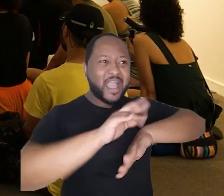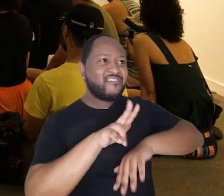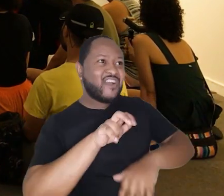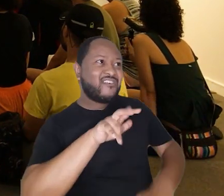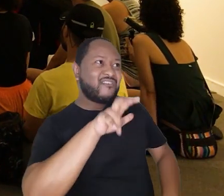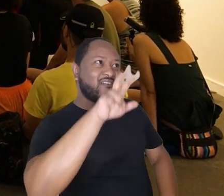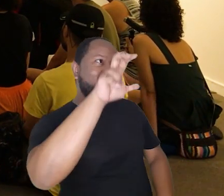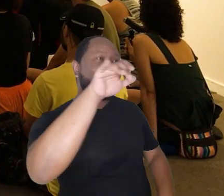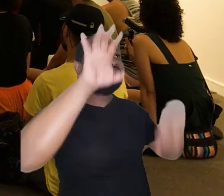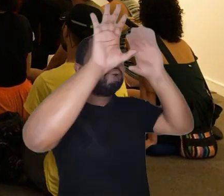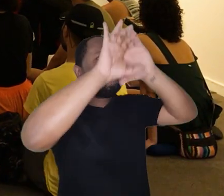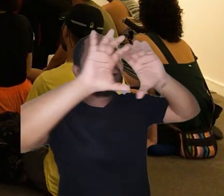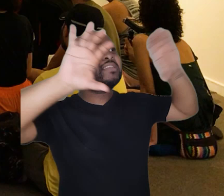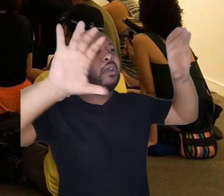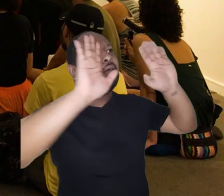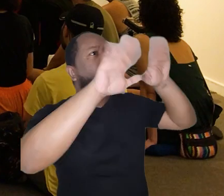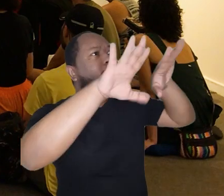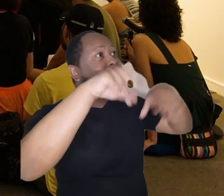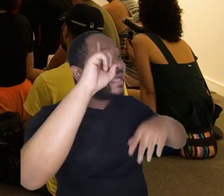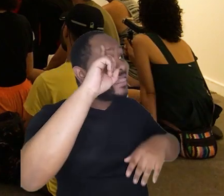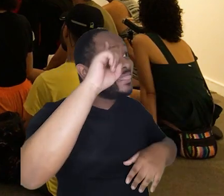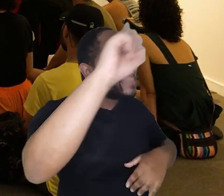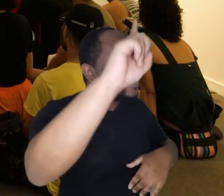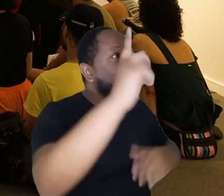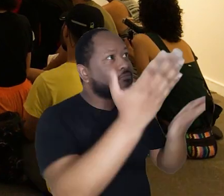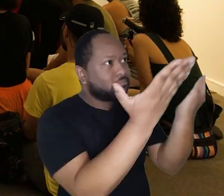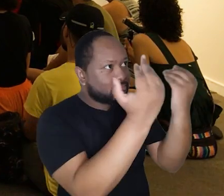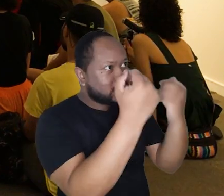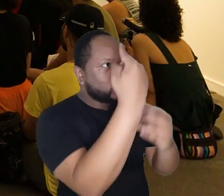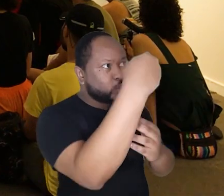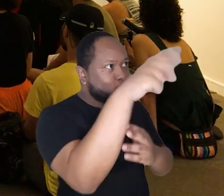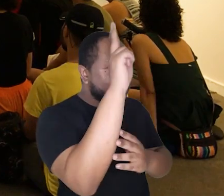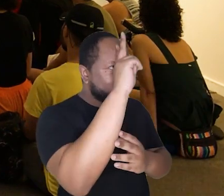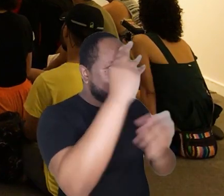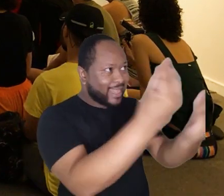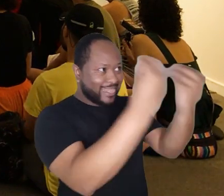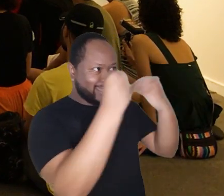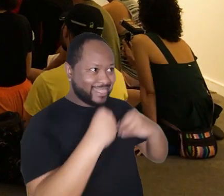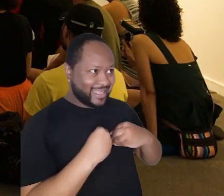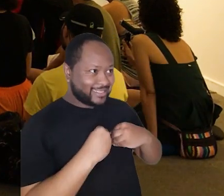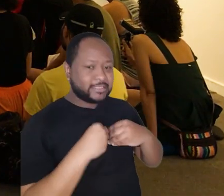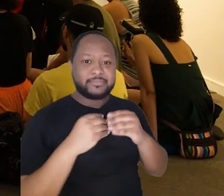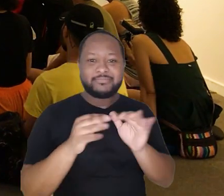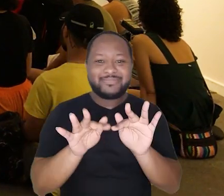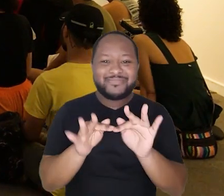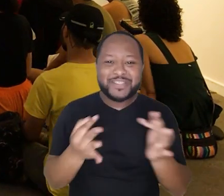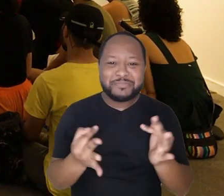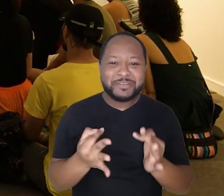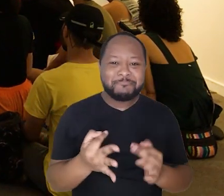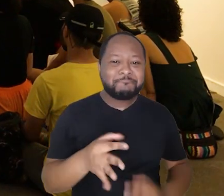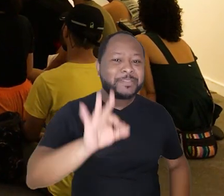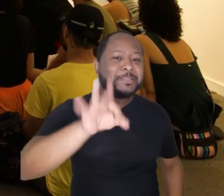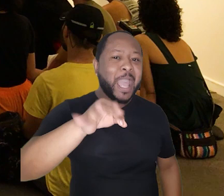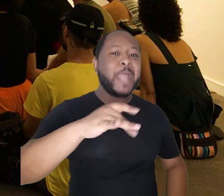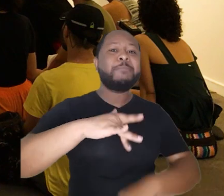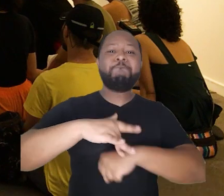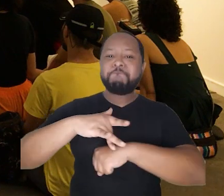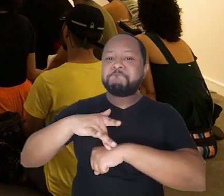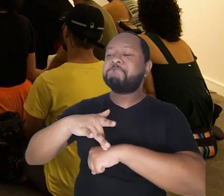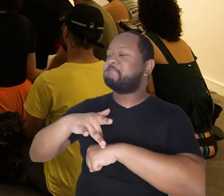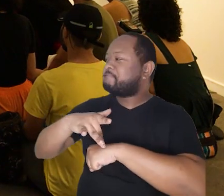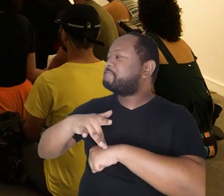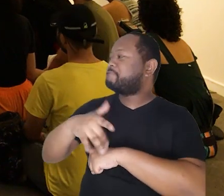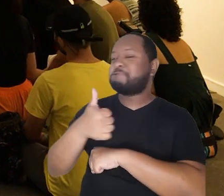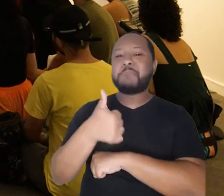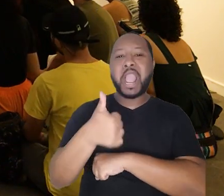no céu e eu peço para o deus Niame as histórias. Simples. Tá certo, né? Acho que é sagaz,